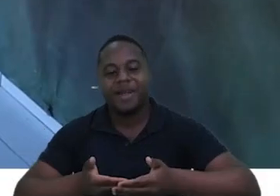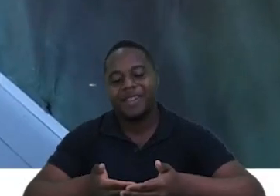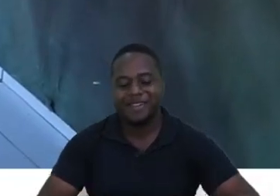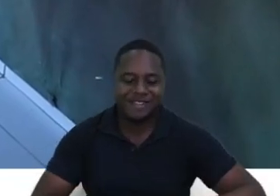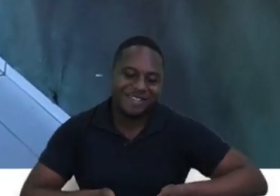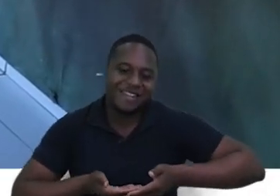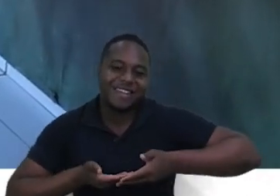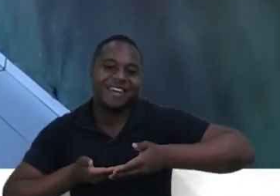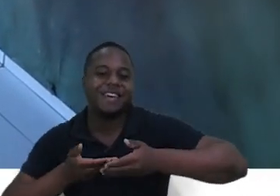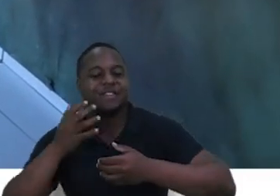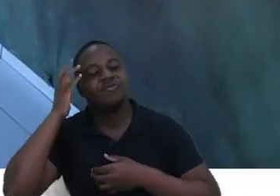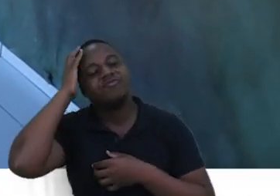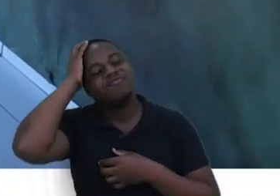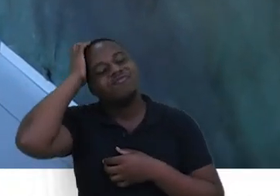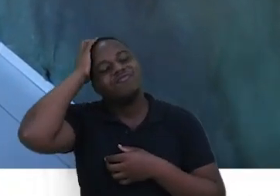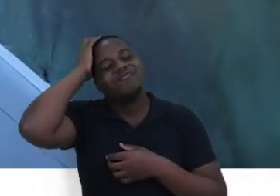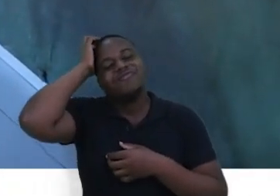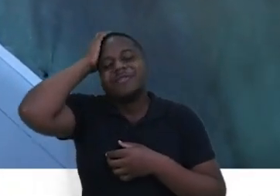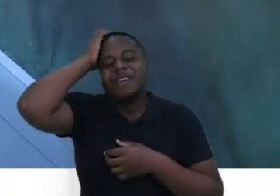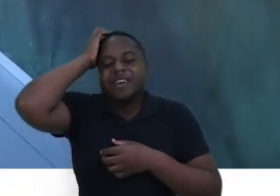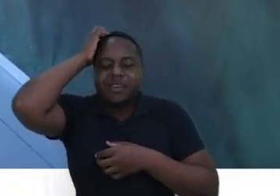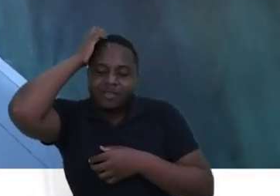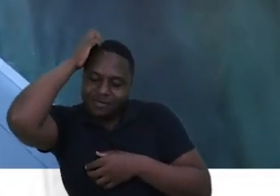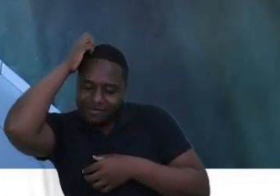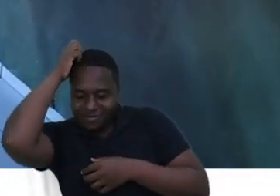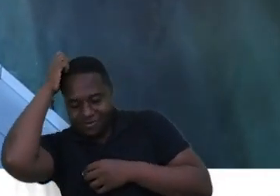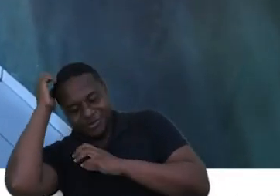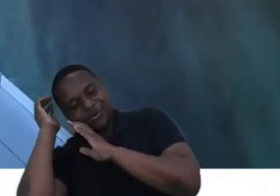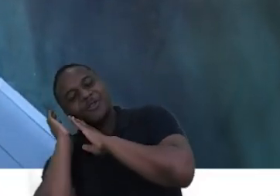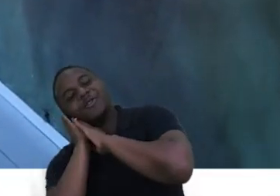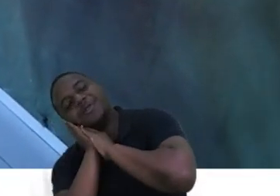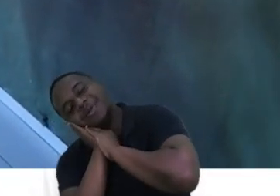te balançar. Te faço um